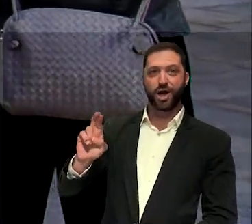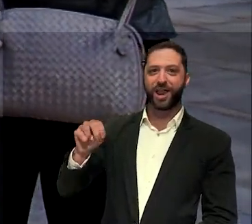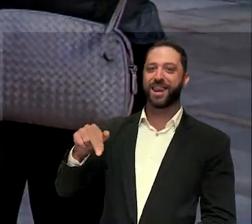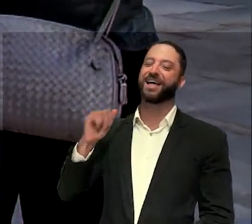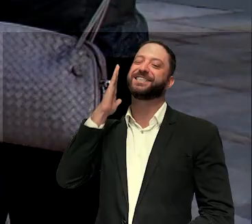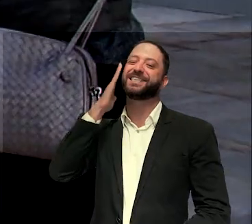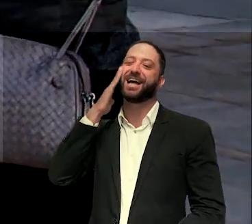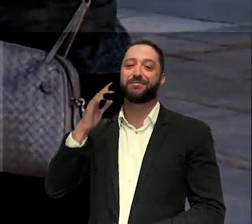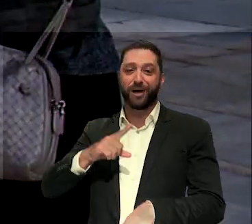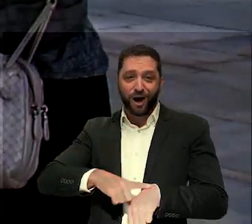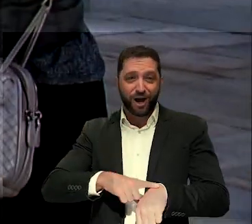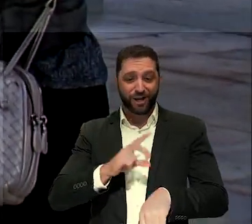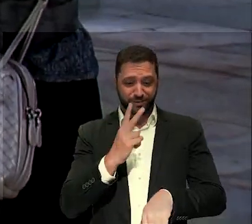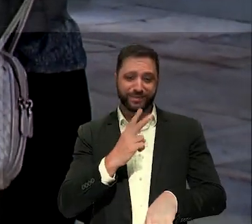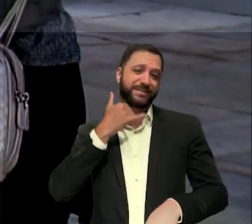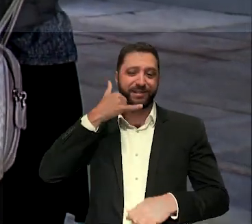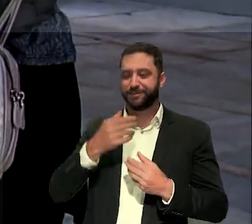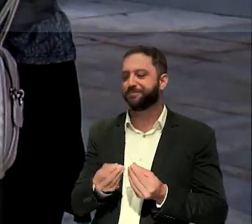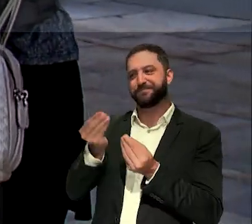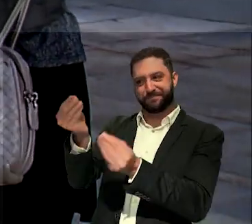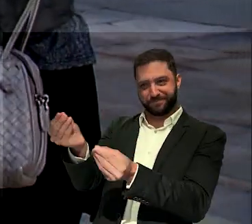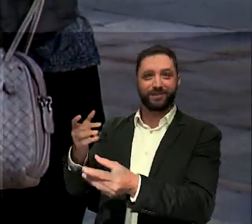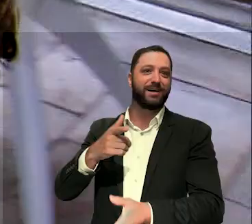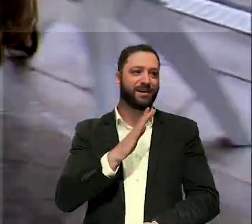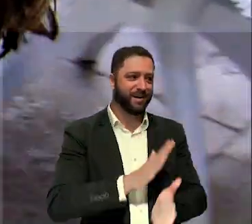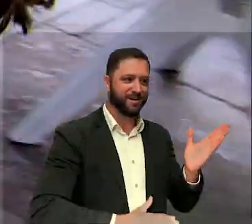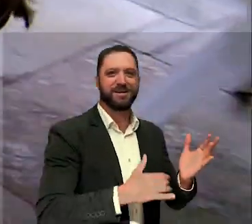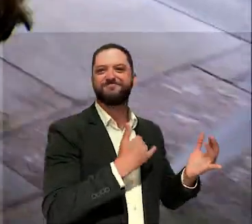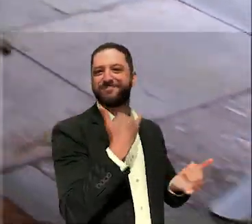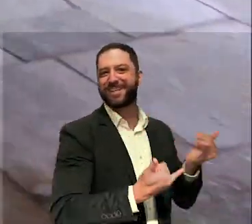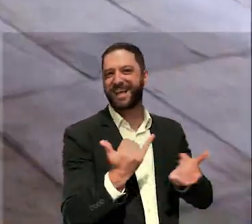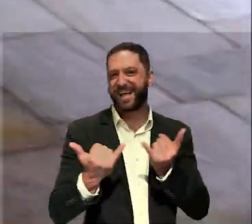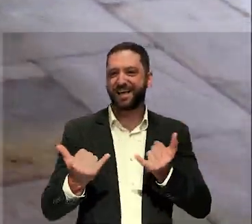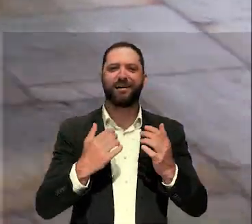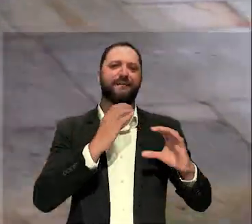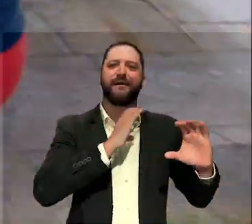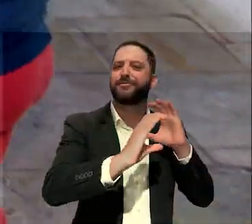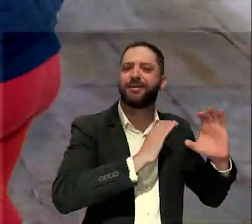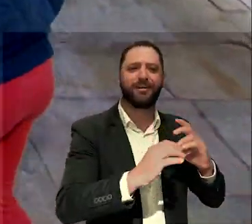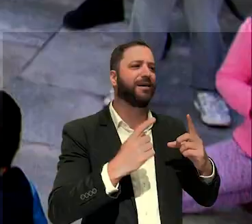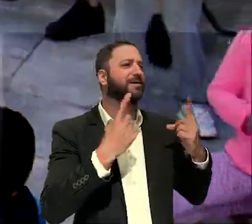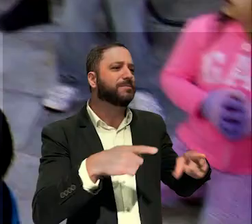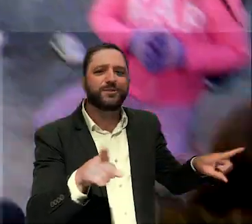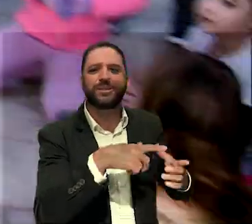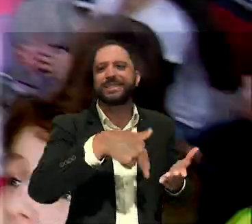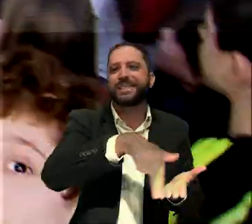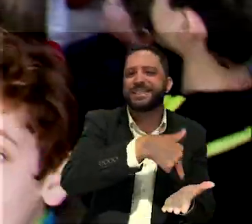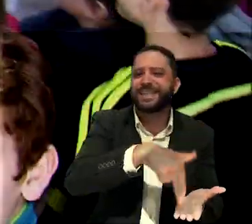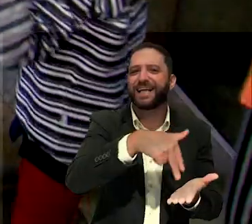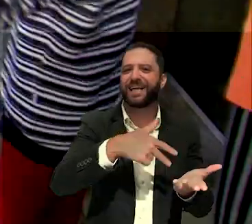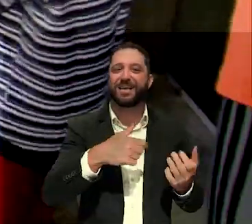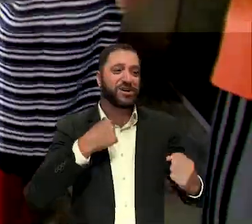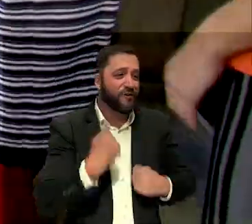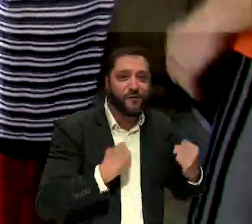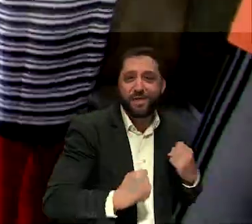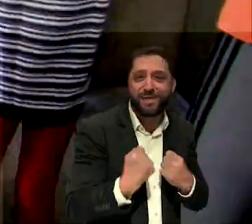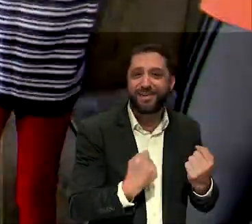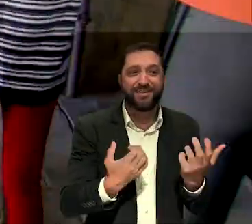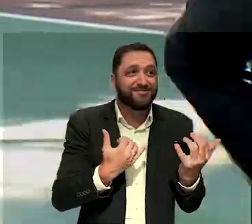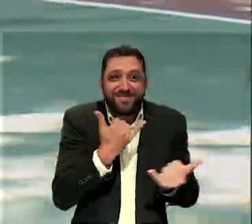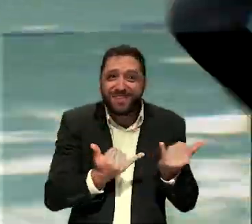a Lorena já sabe. Hora de entregar o aparelho e encontrar os amigos reais. Cantar,